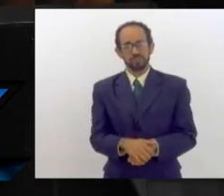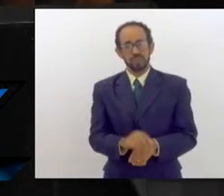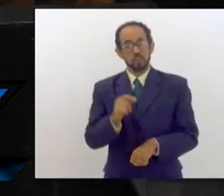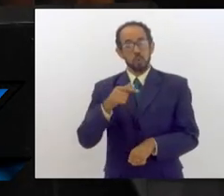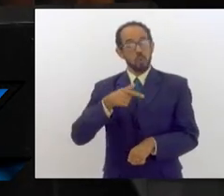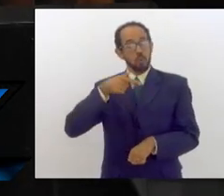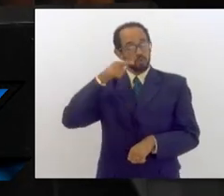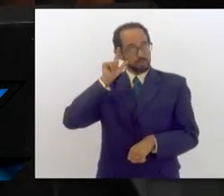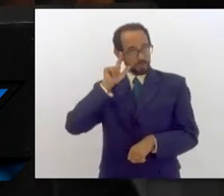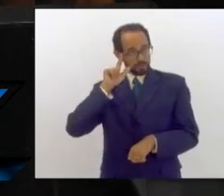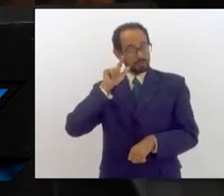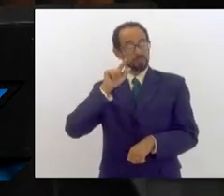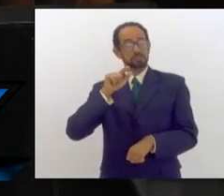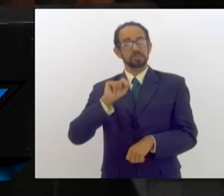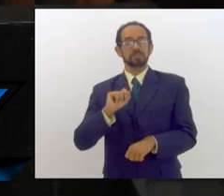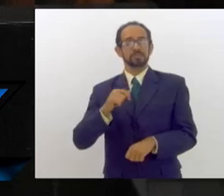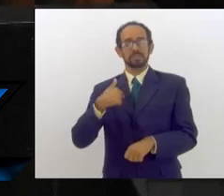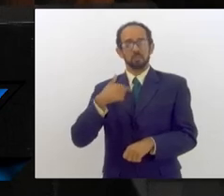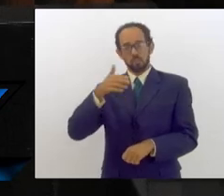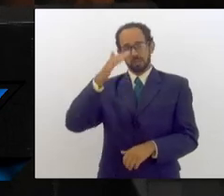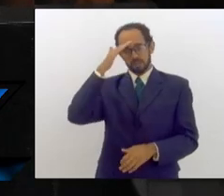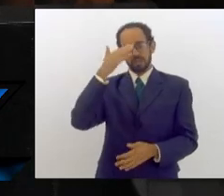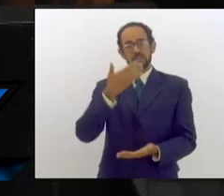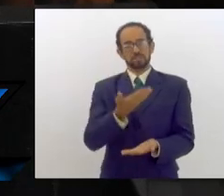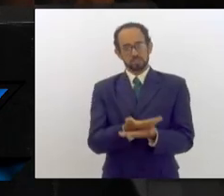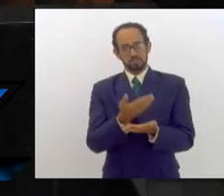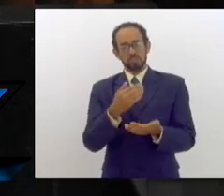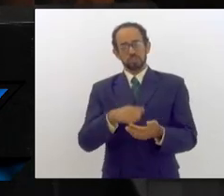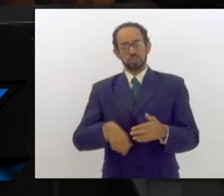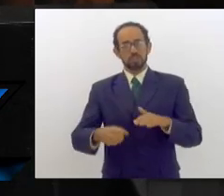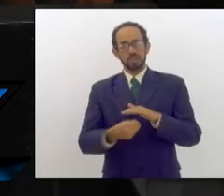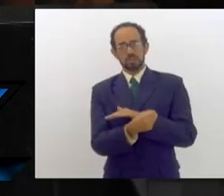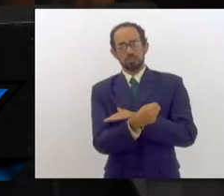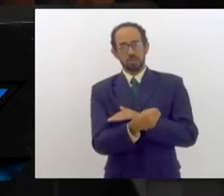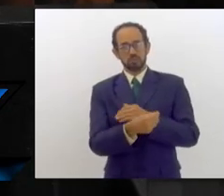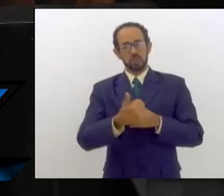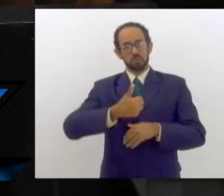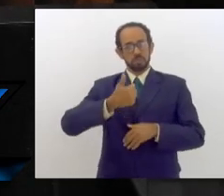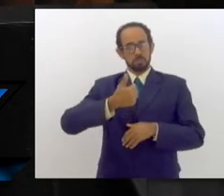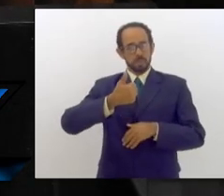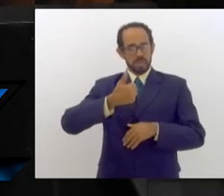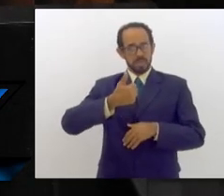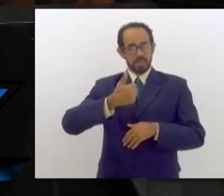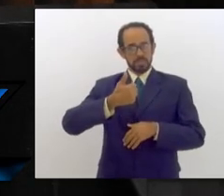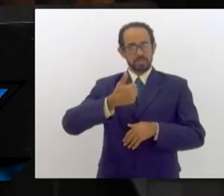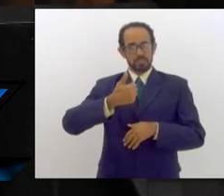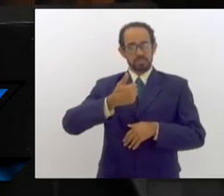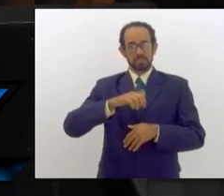ontem eu creio que nessa legislatura foi a primeira sessão